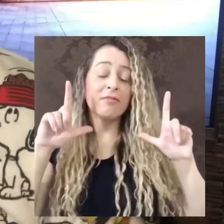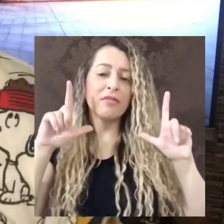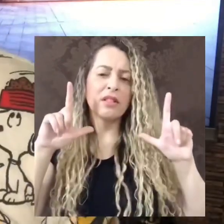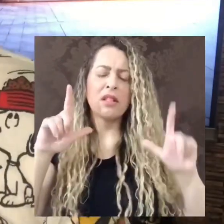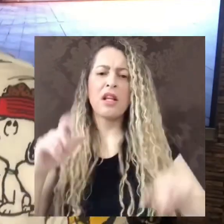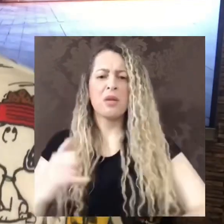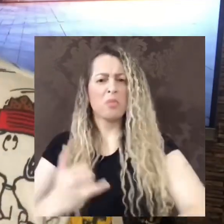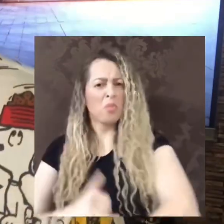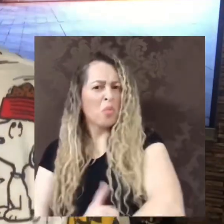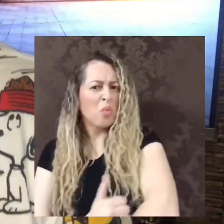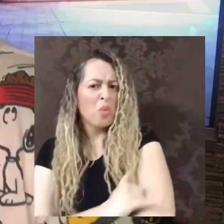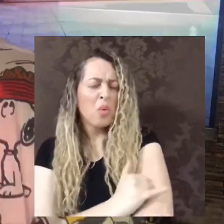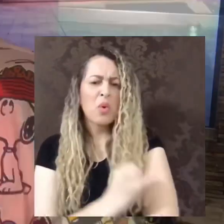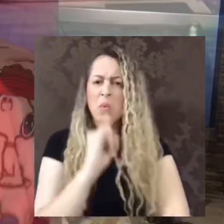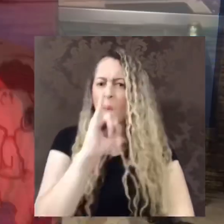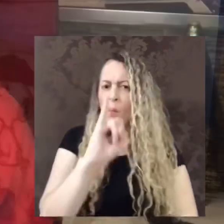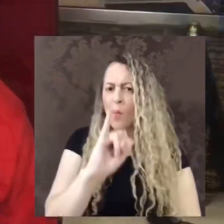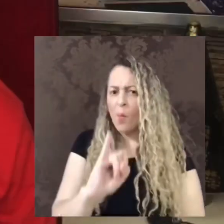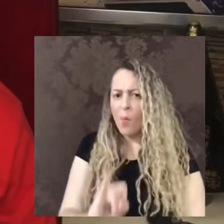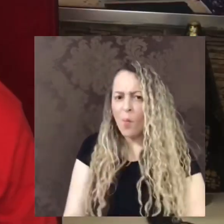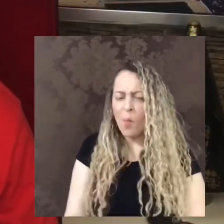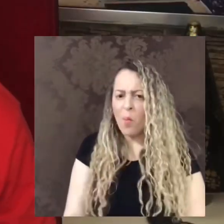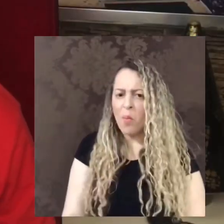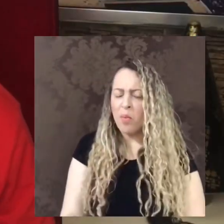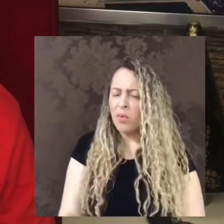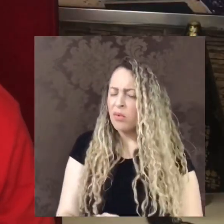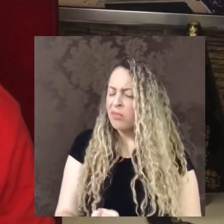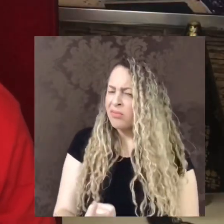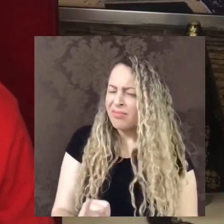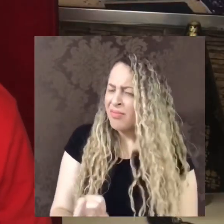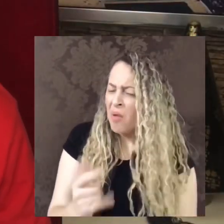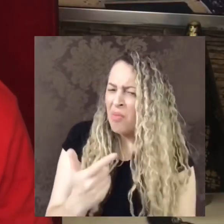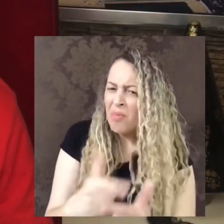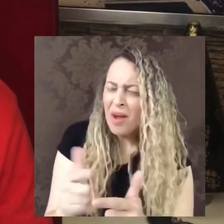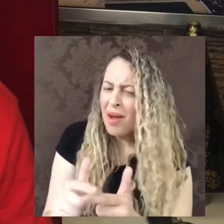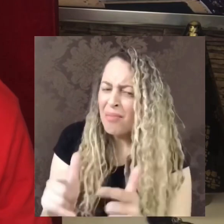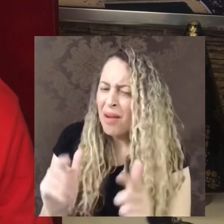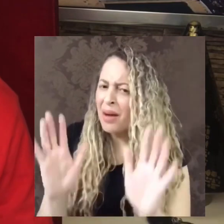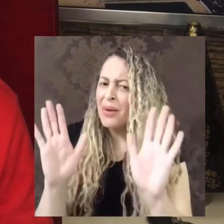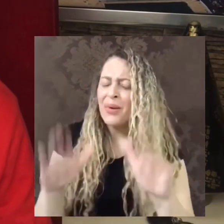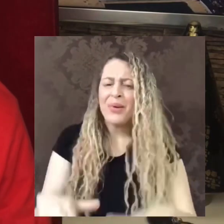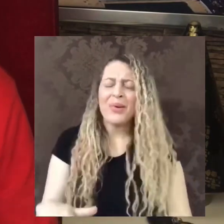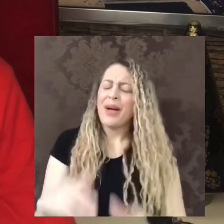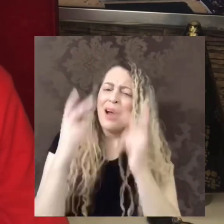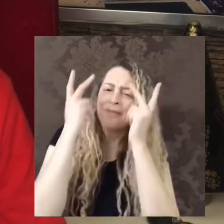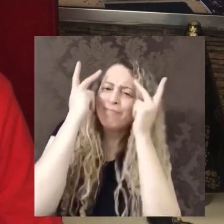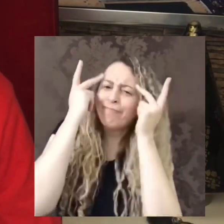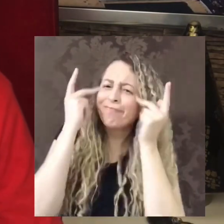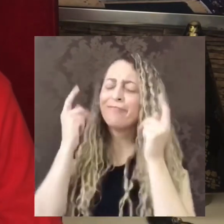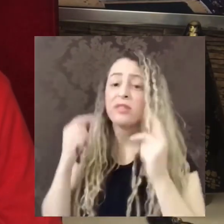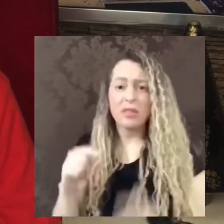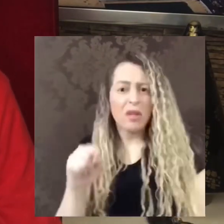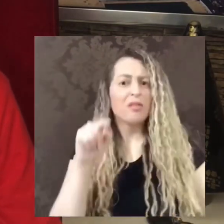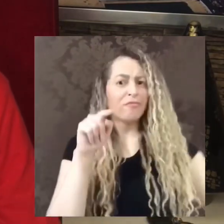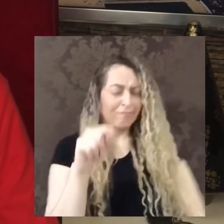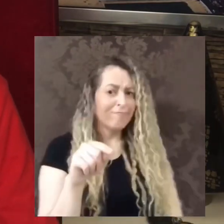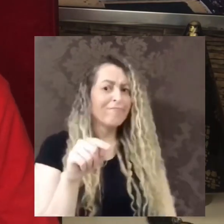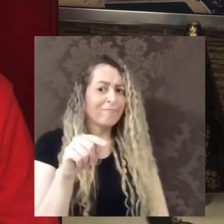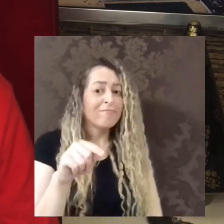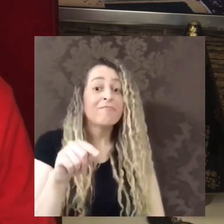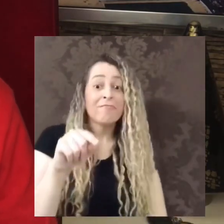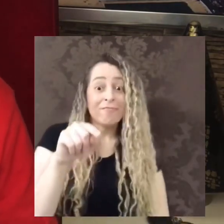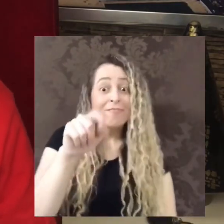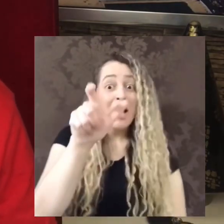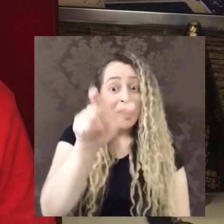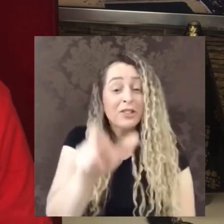e se manifestar. Seu peso na balança de uns quilinhos a mais. E daí?